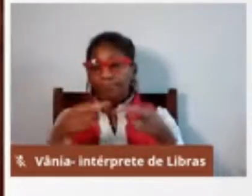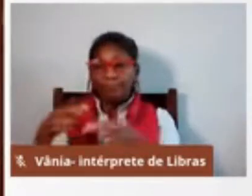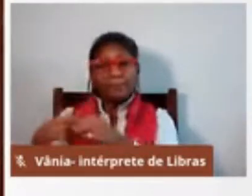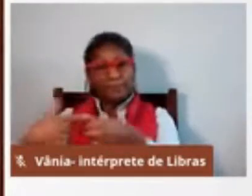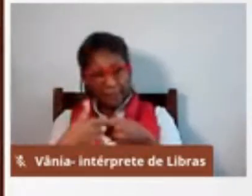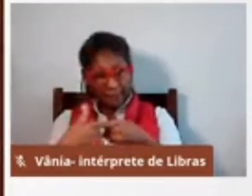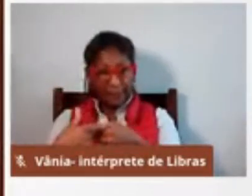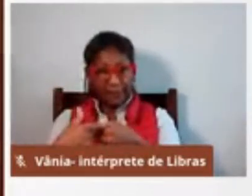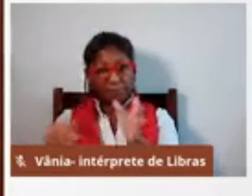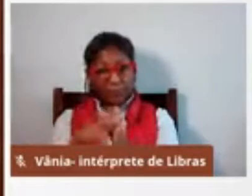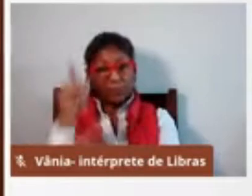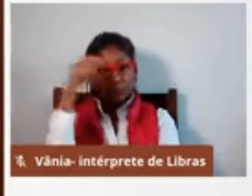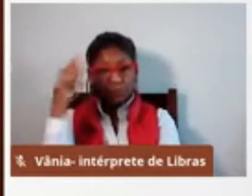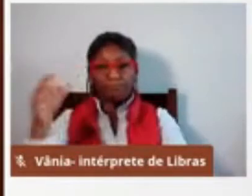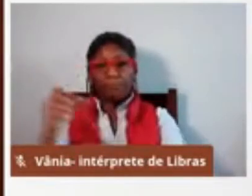e são